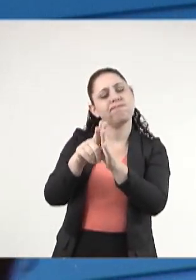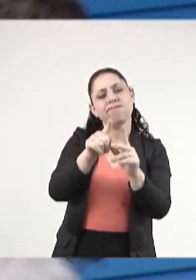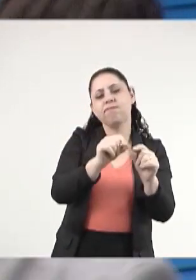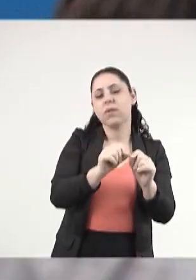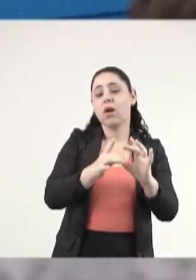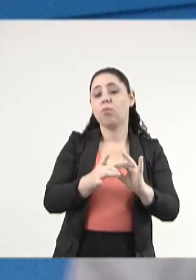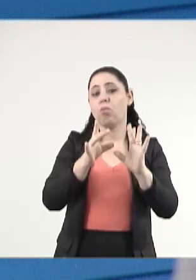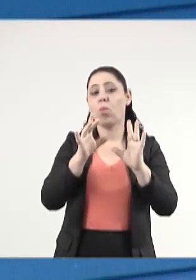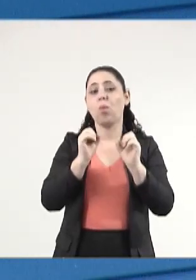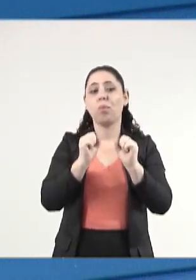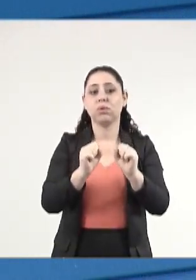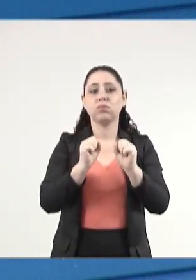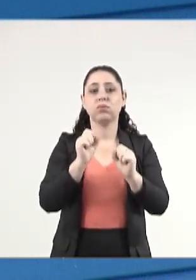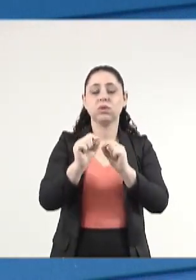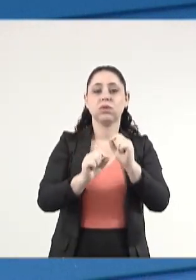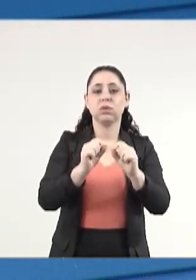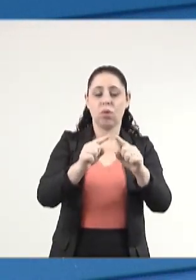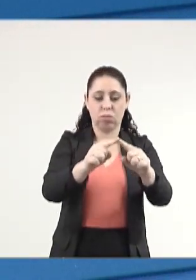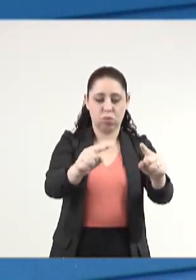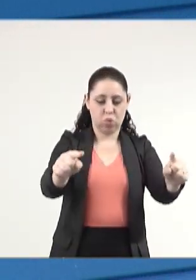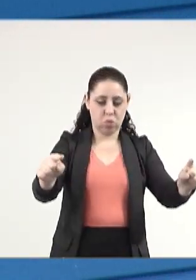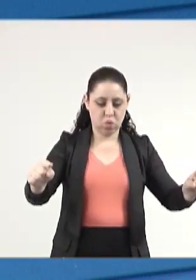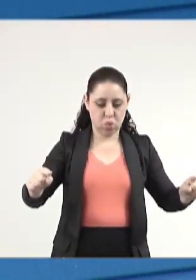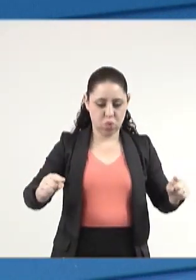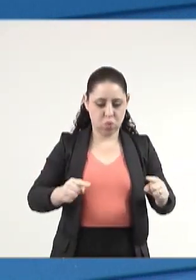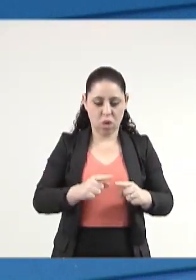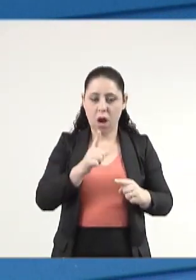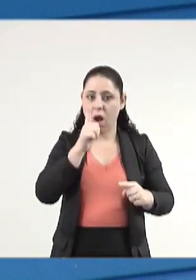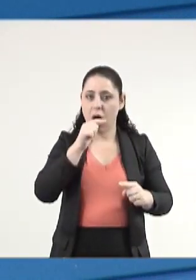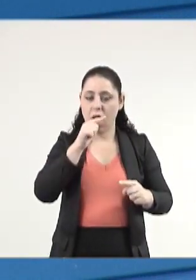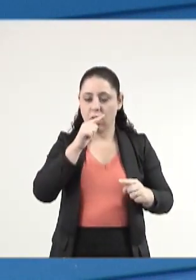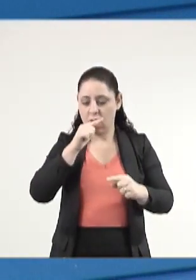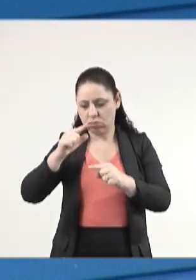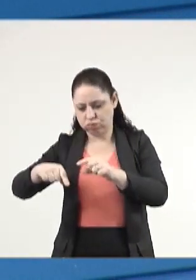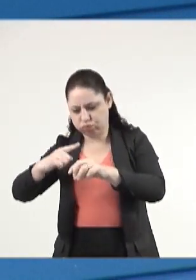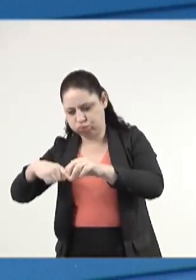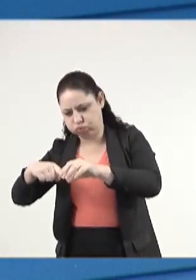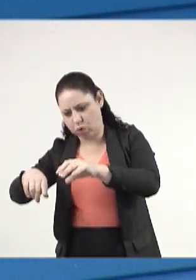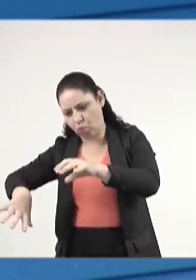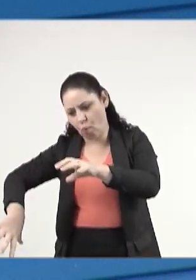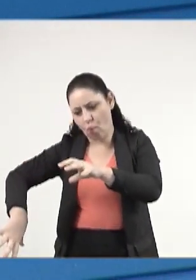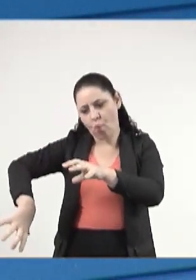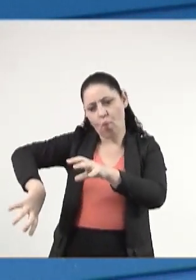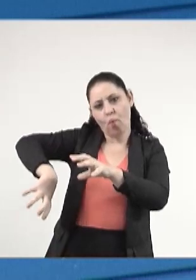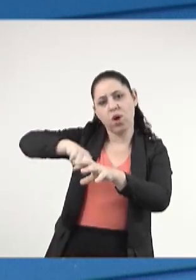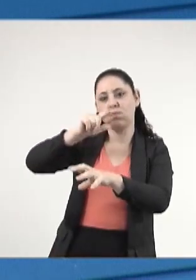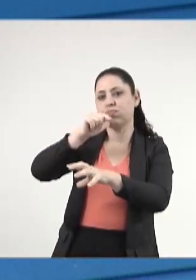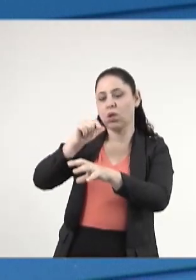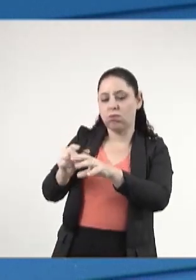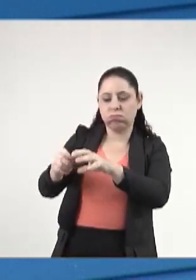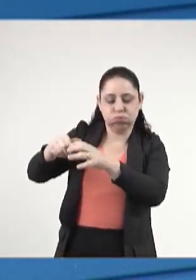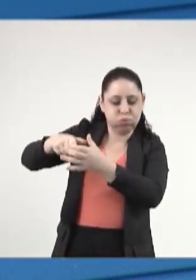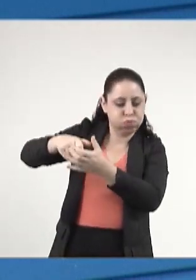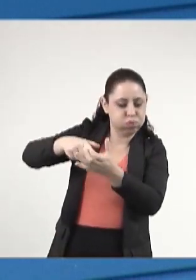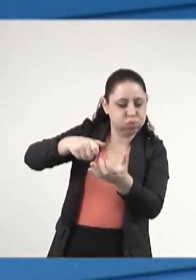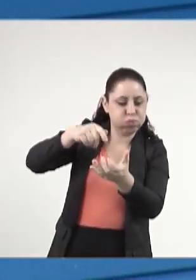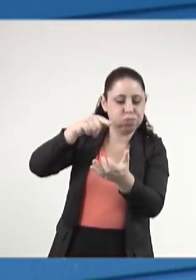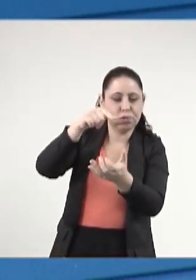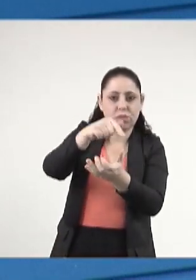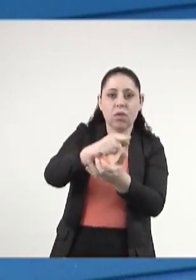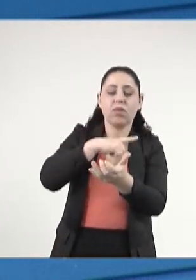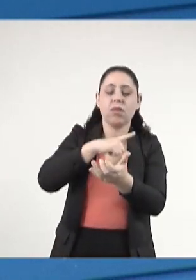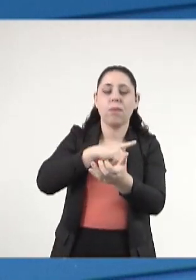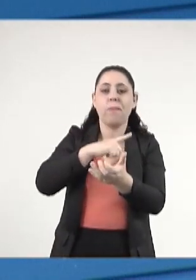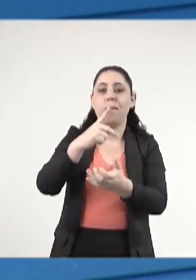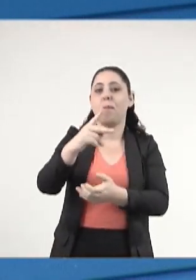de disponibilizar uma caixa d'água e motor de bomba d'água para colocar em funcionamento o